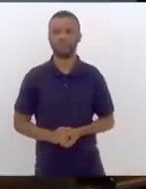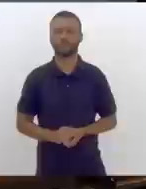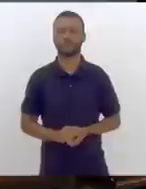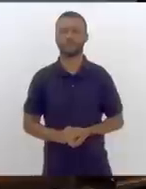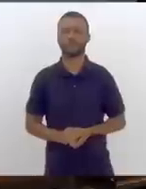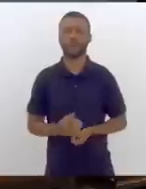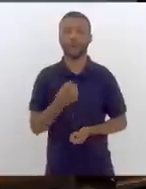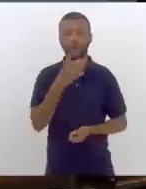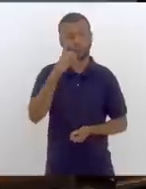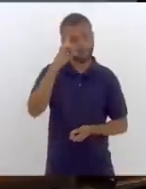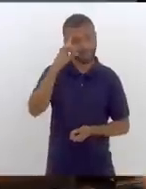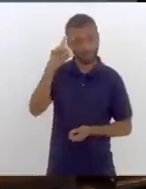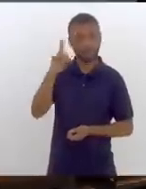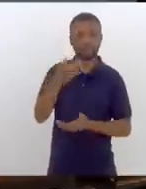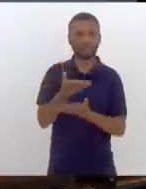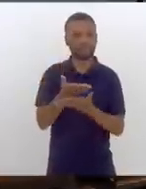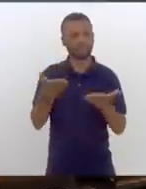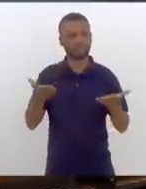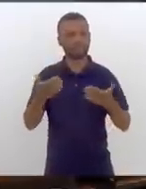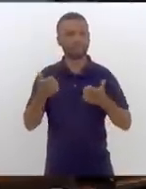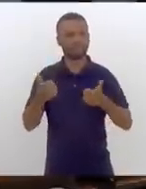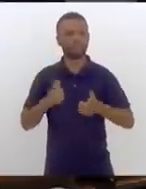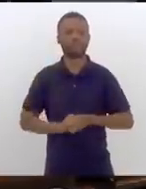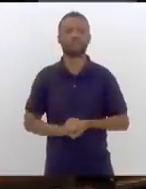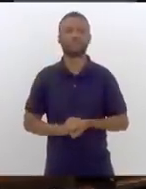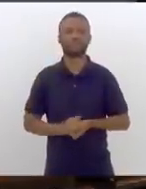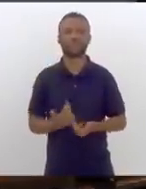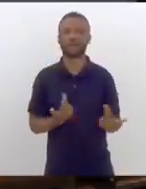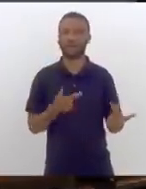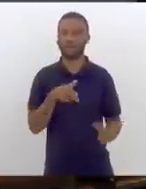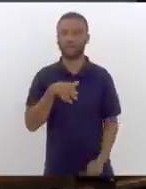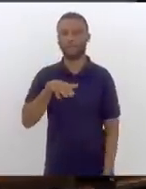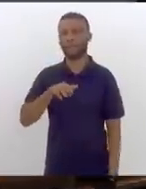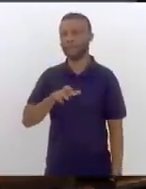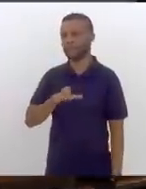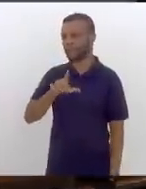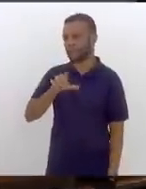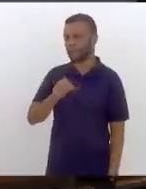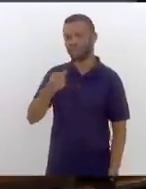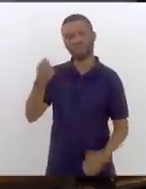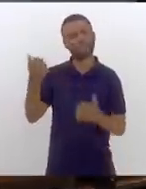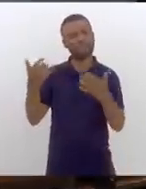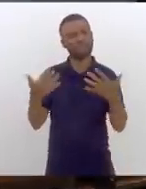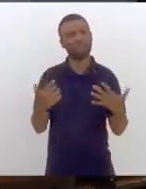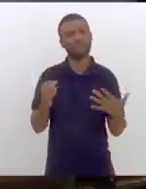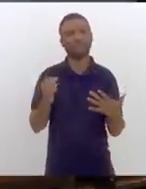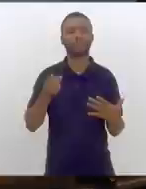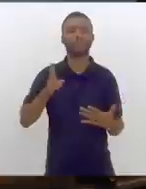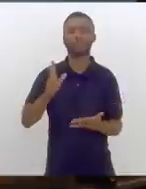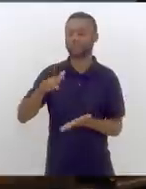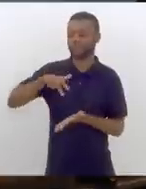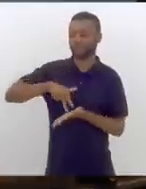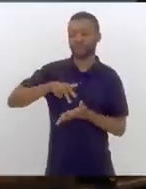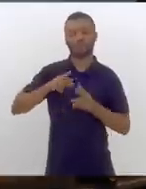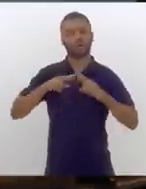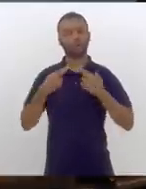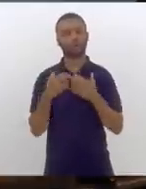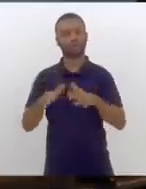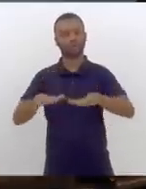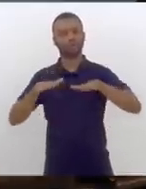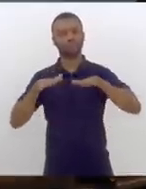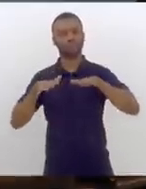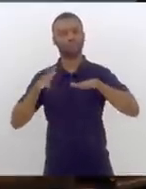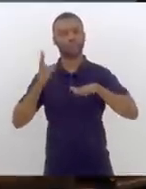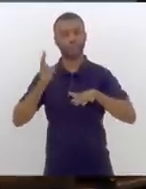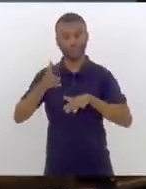Bom dia a todos como Marcelo falou Eu sempre gosto de falar Na audiência pública ou aqui às vezes que eu compareci na leste